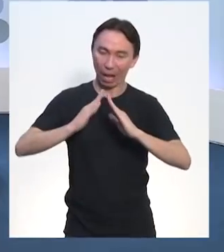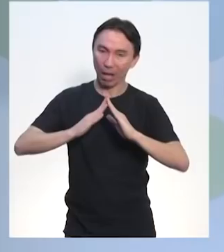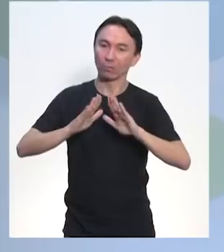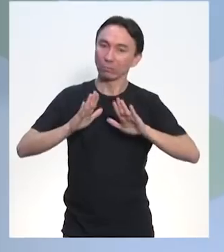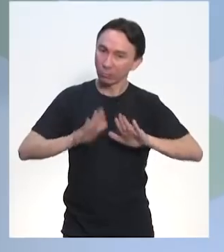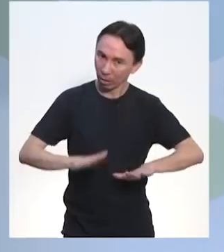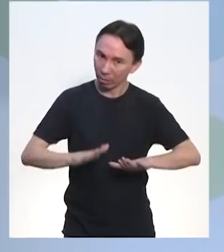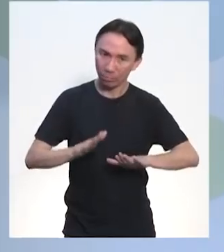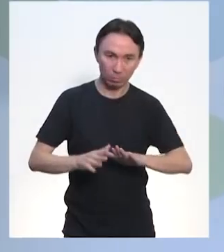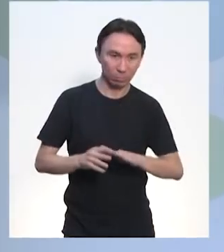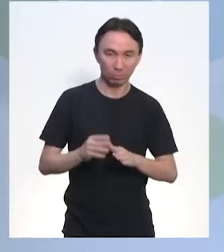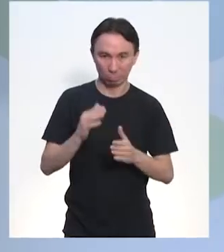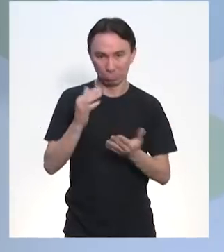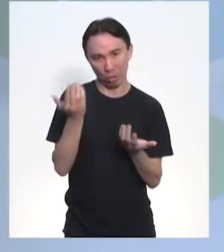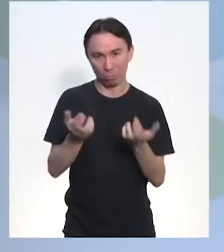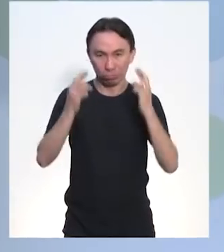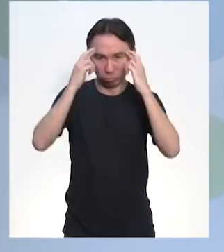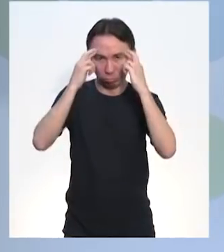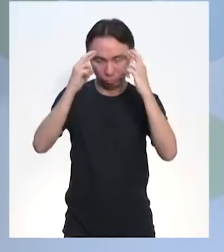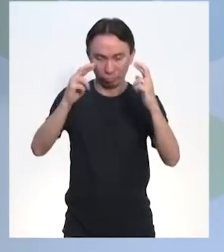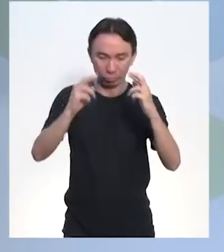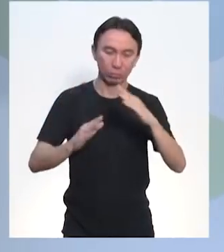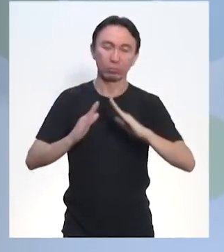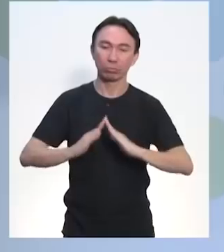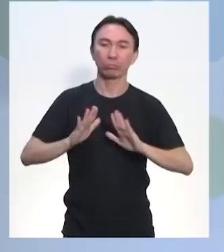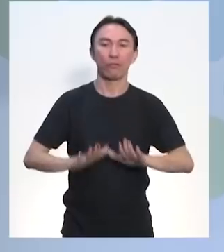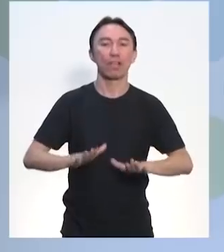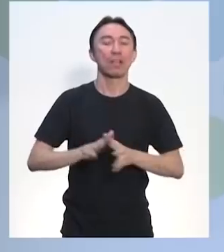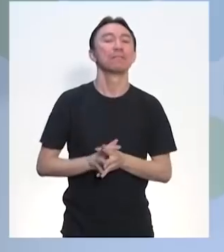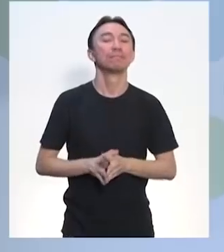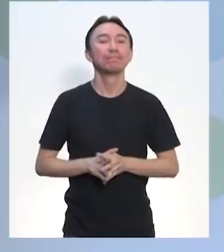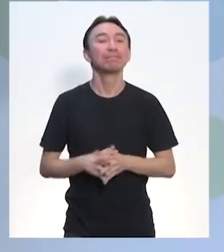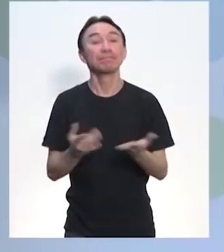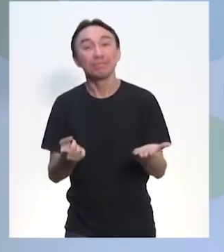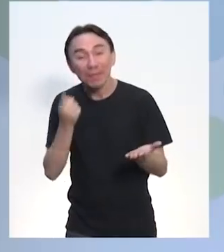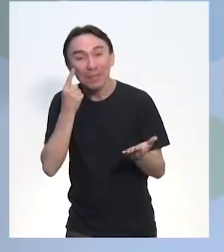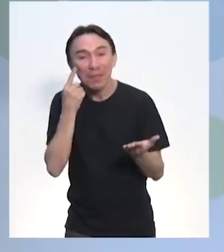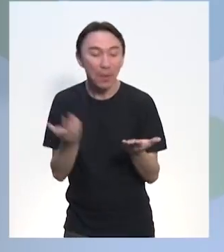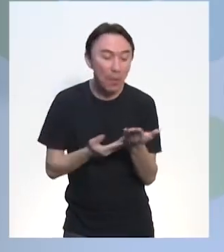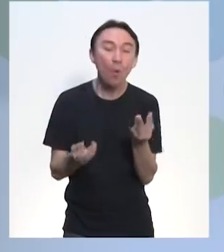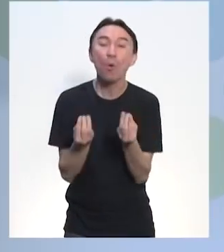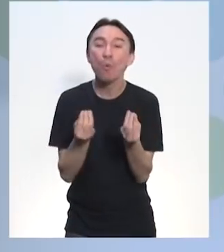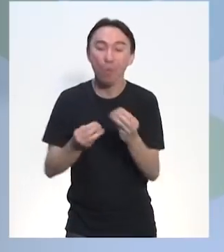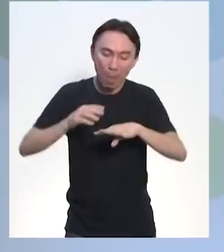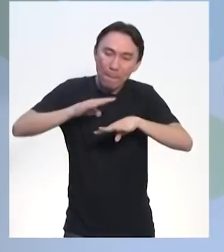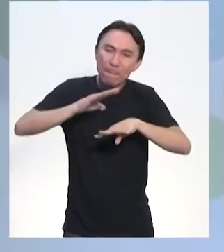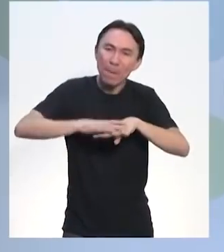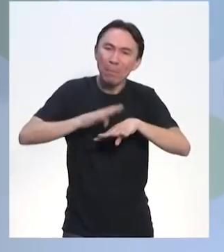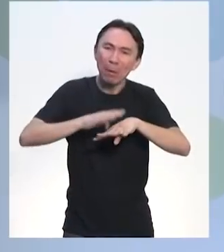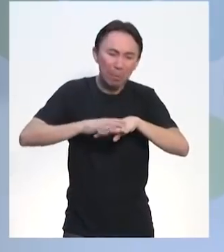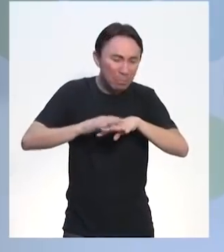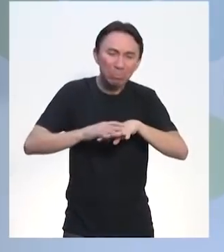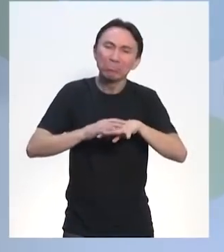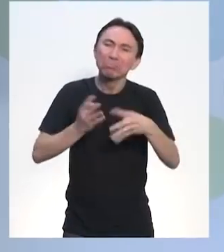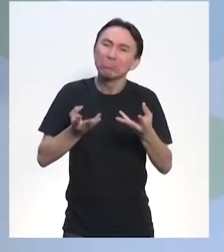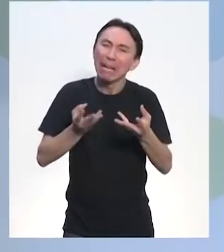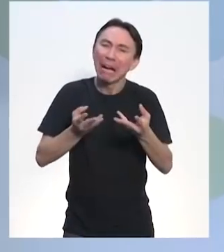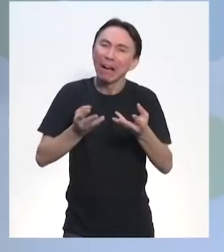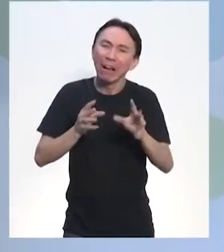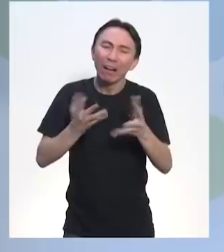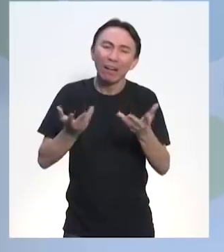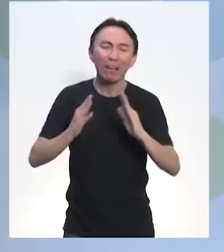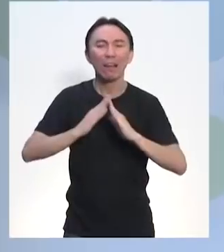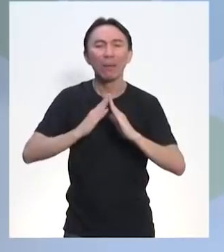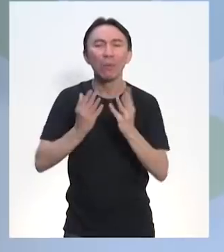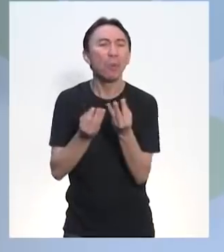mesmo. Então, a ideia hoje, eu vou apresentar para vocês a questão do Matemática em Casa. O que é esse Matemática em Casa? É uma gamificação um